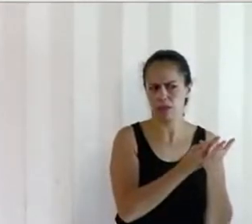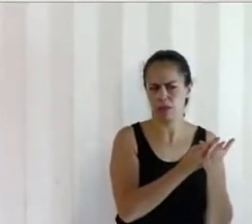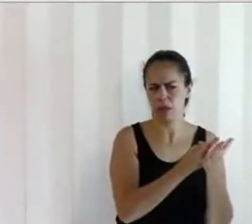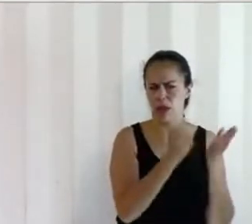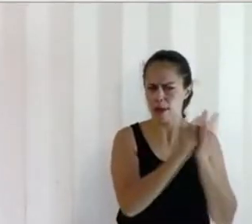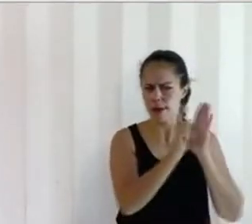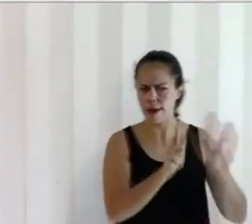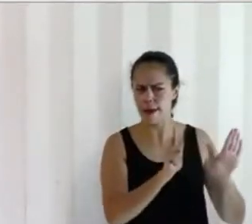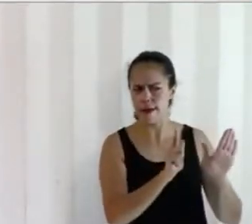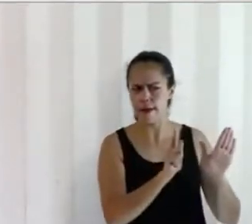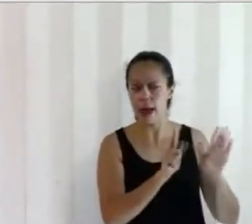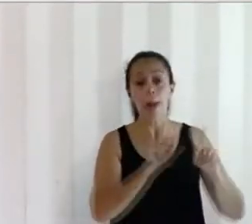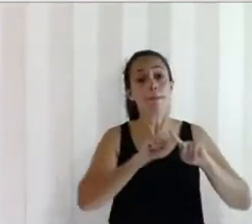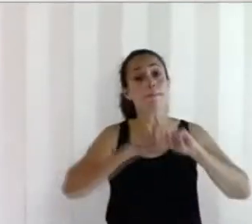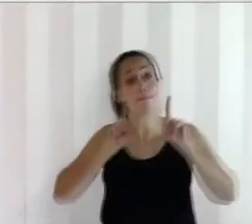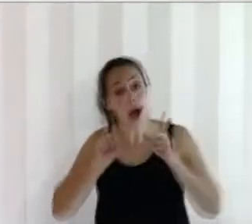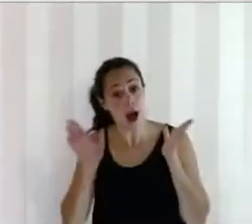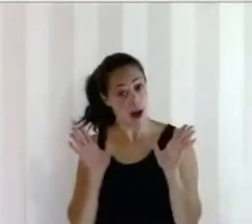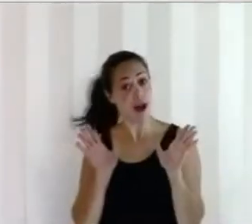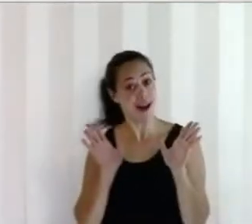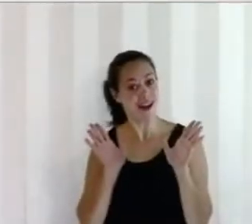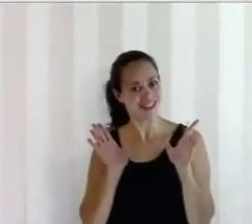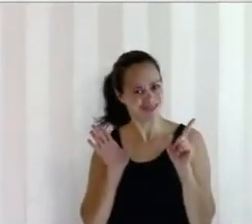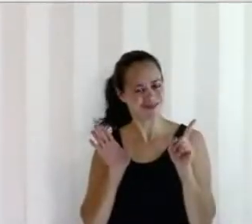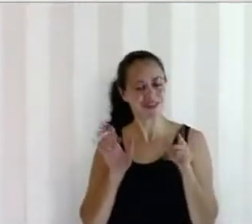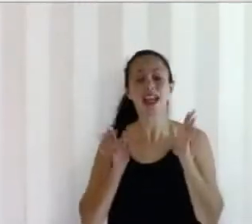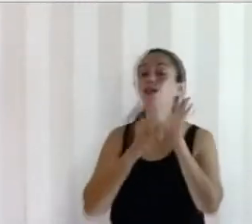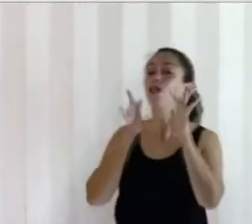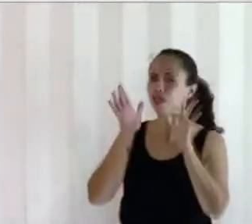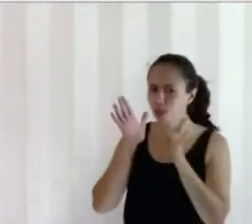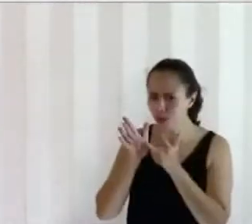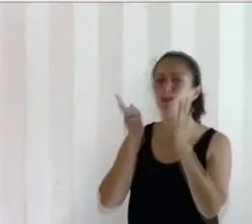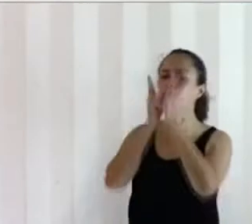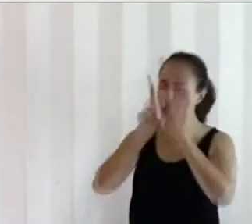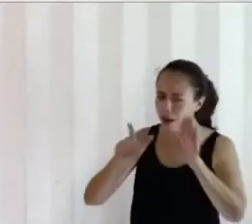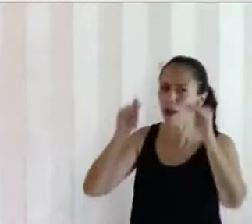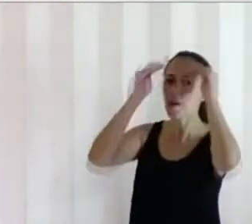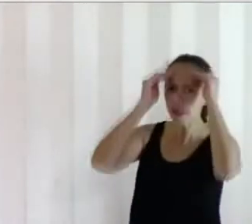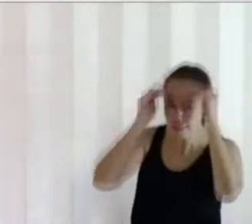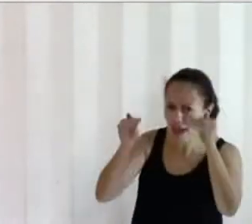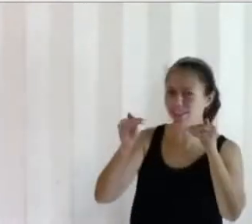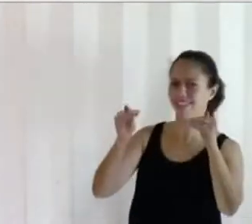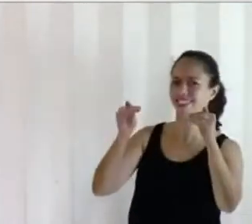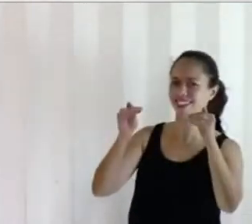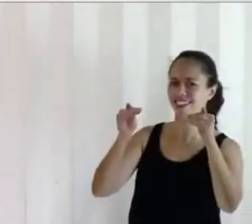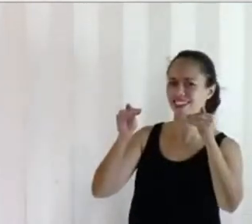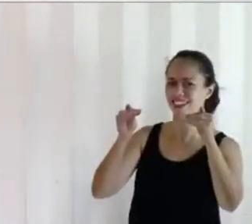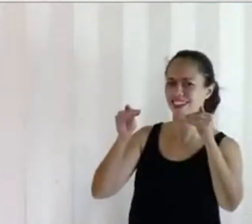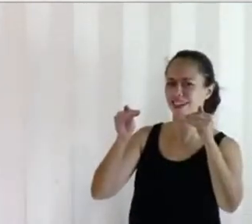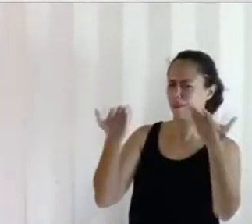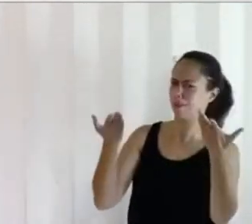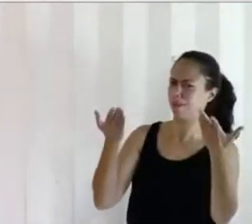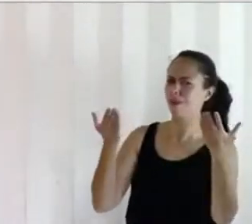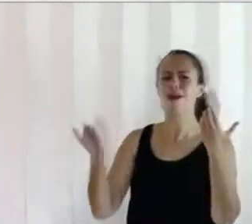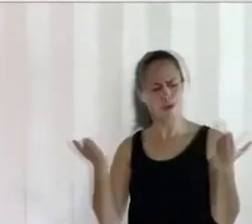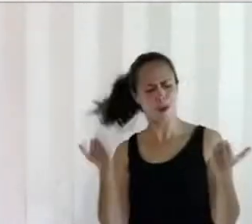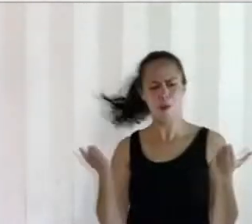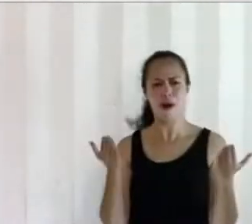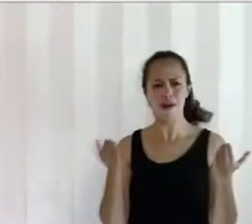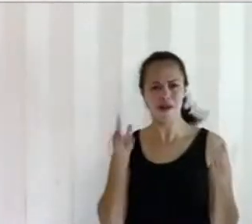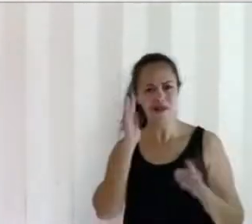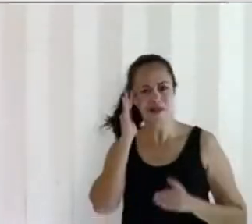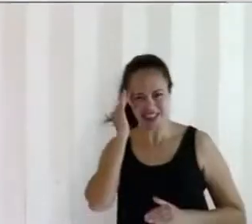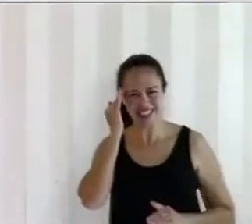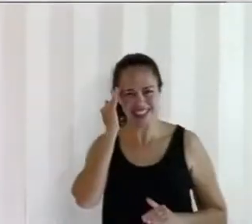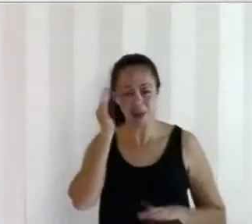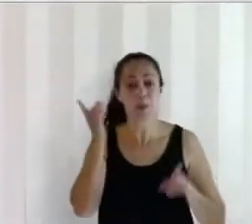as crianças devem estar lá pelo 4º ou 5º mandamento agora provavelmente. Os 10 são esses daqui: não